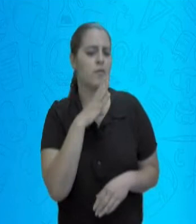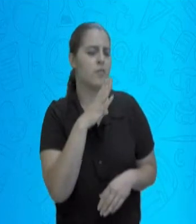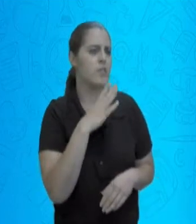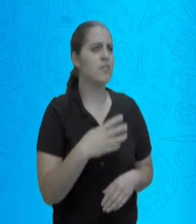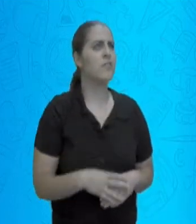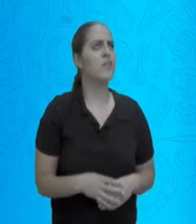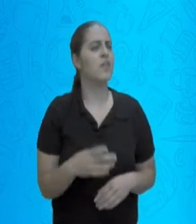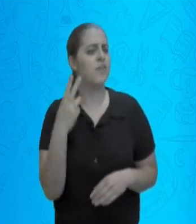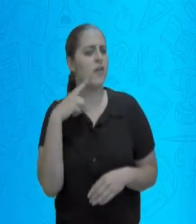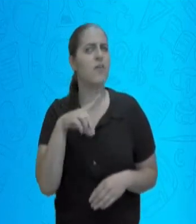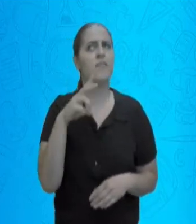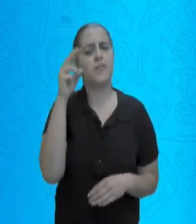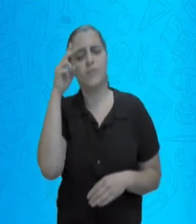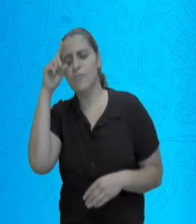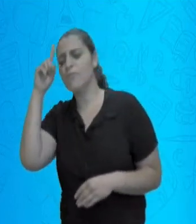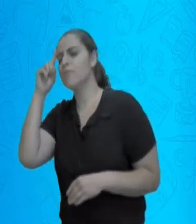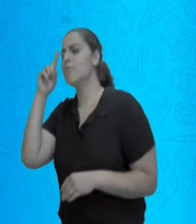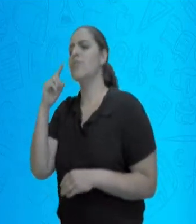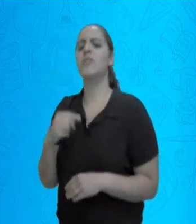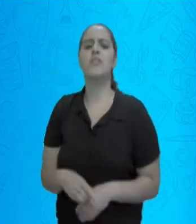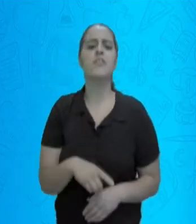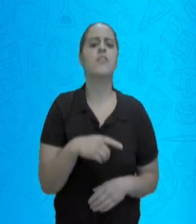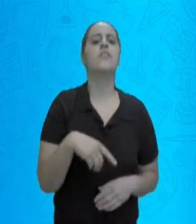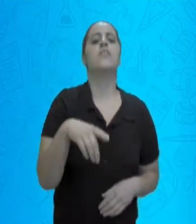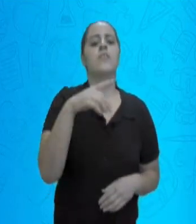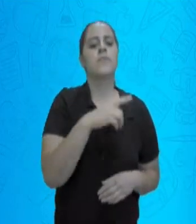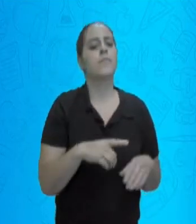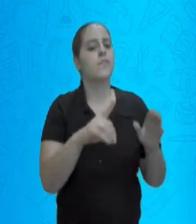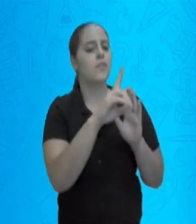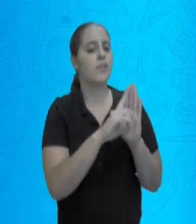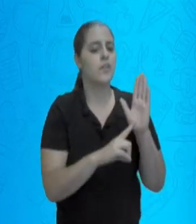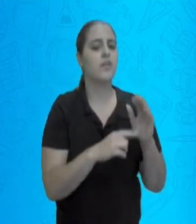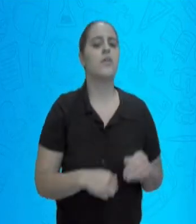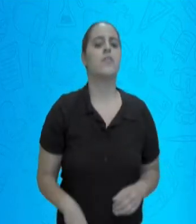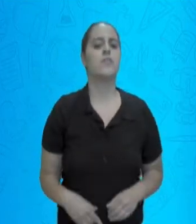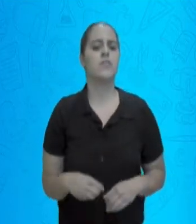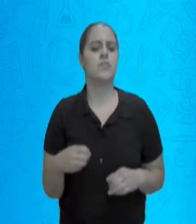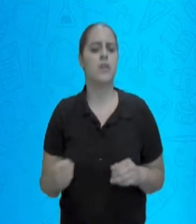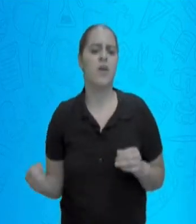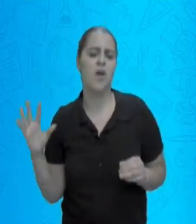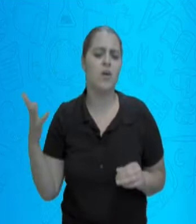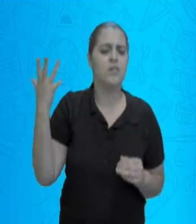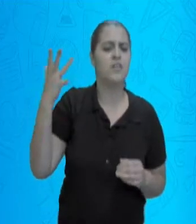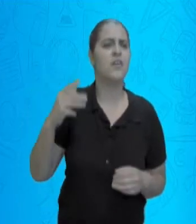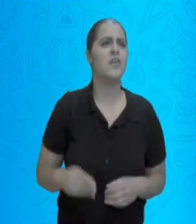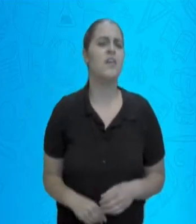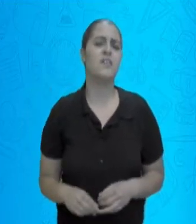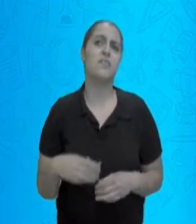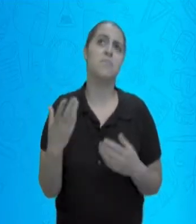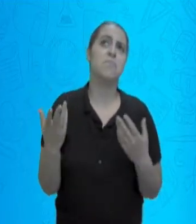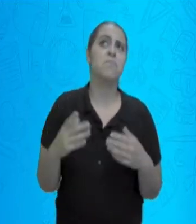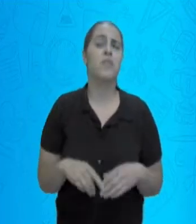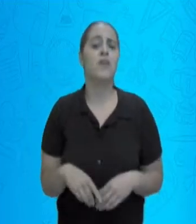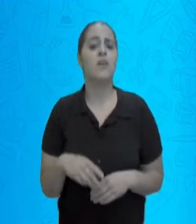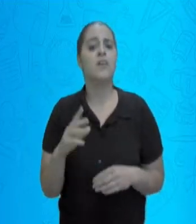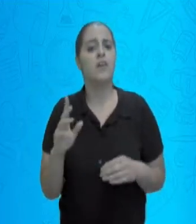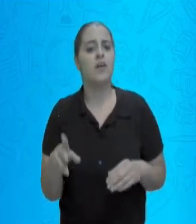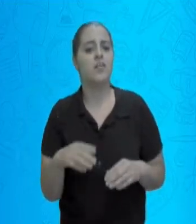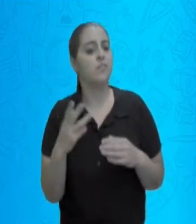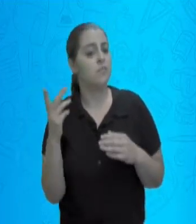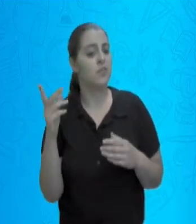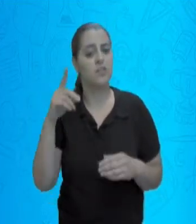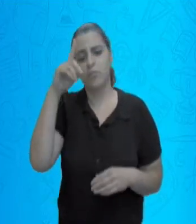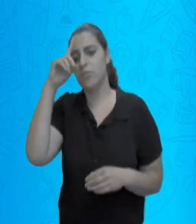identificar no seu dia a dia que esses direitos acontecem, ora sim, ora não. Mas nós temos